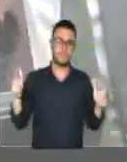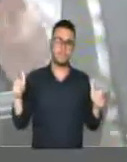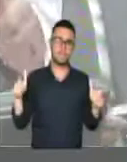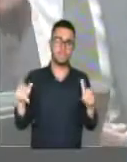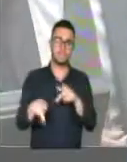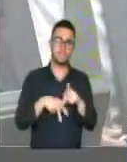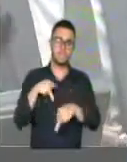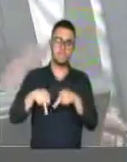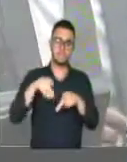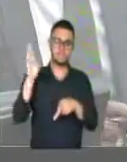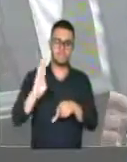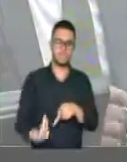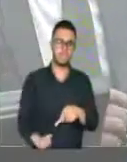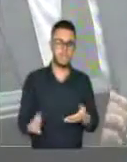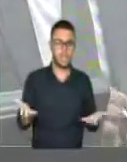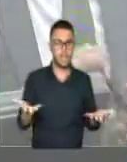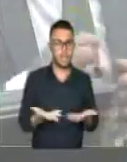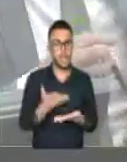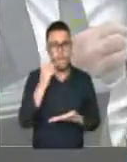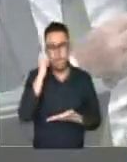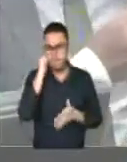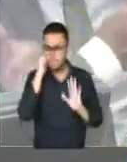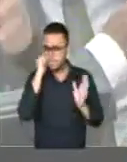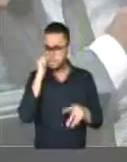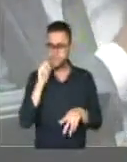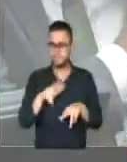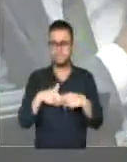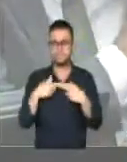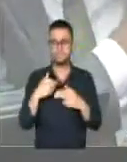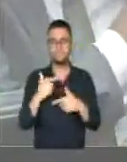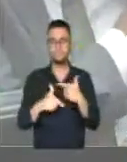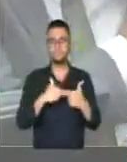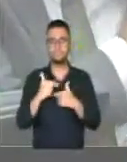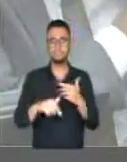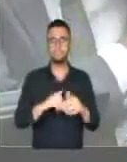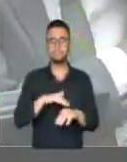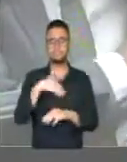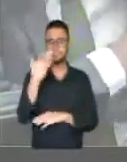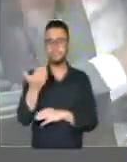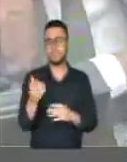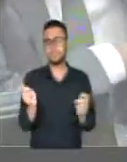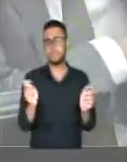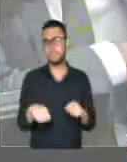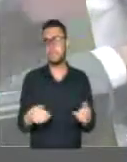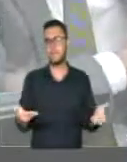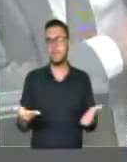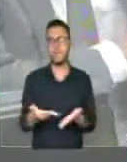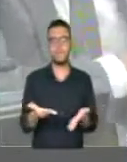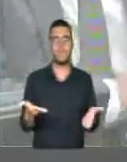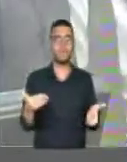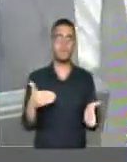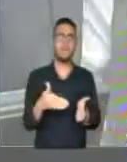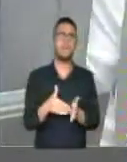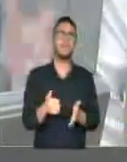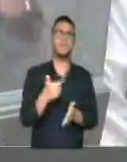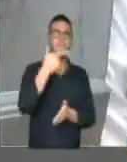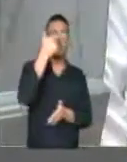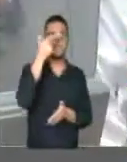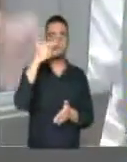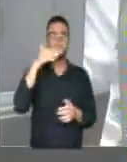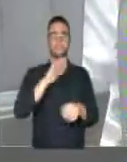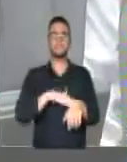brasileira ou está dormindo para a duríssima jornada de trabalho, que agora poderá ser de 12 horas com meia hora de